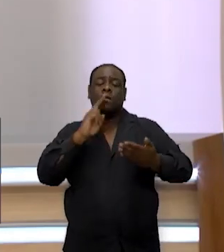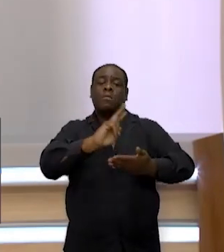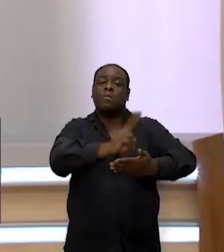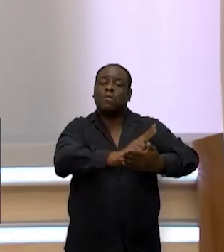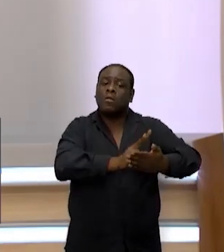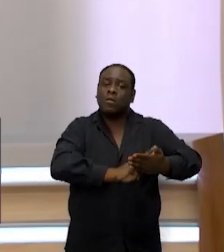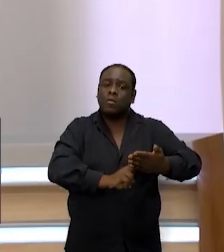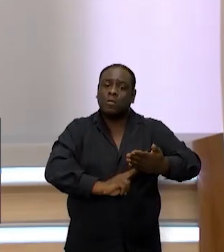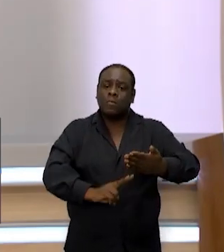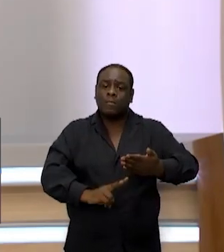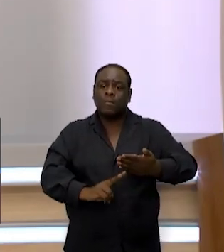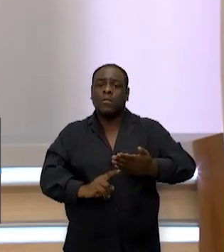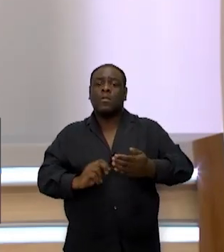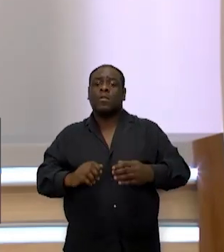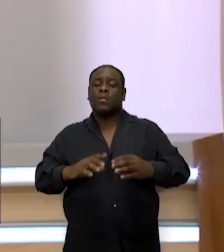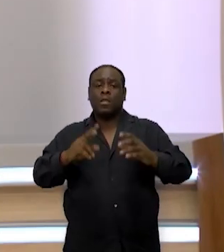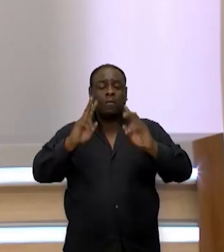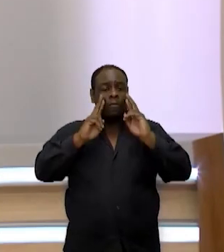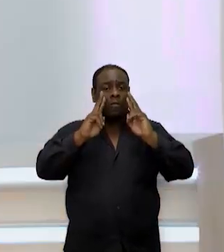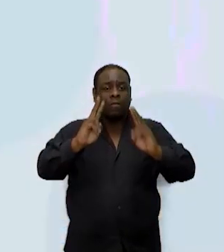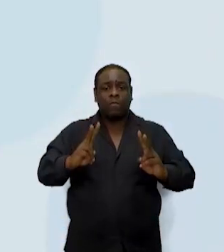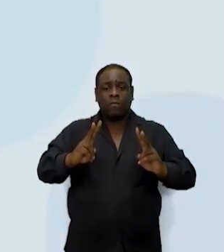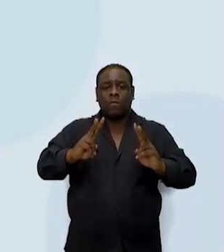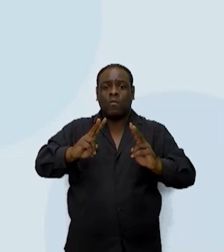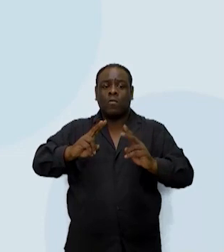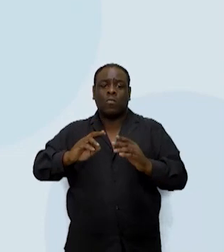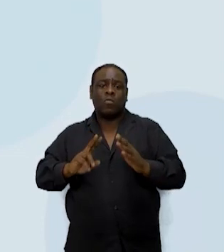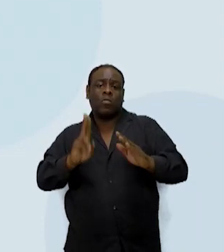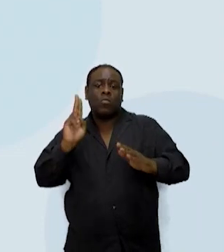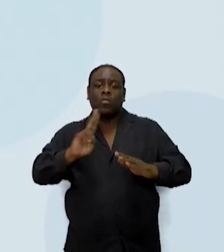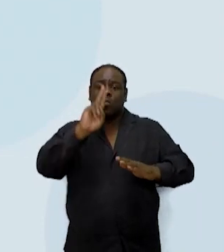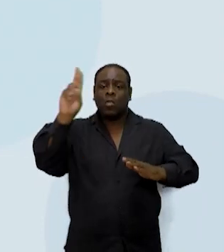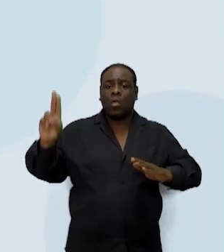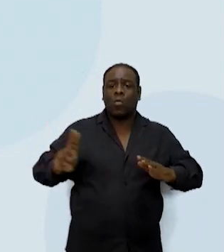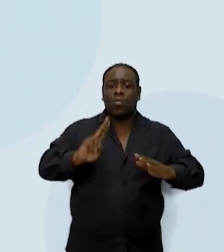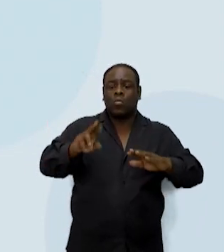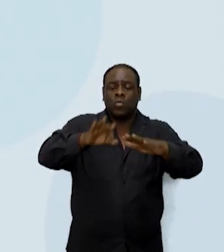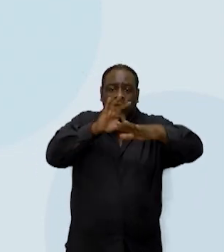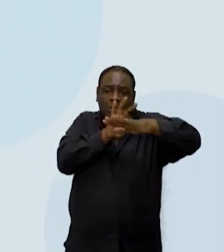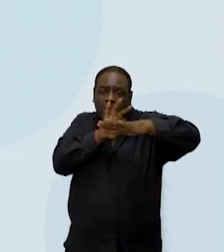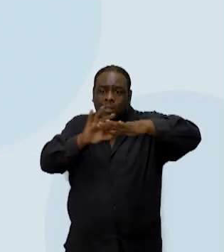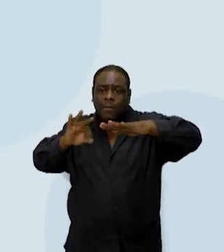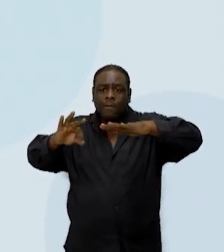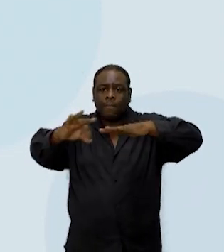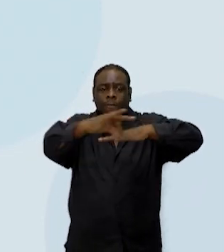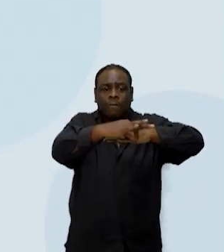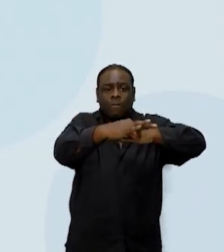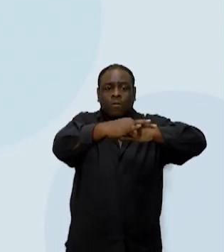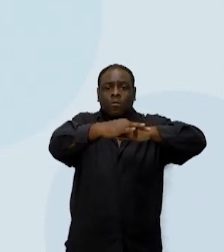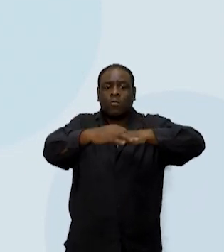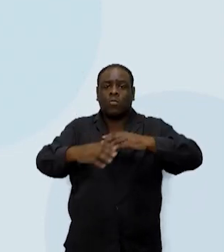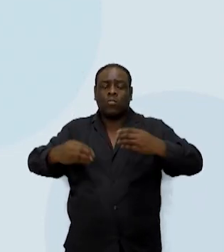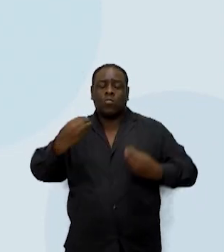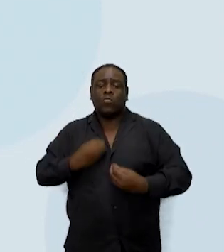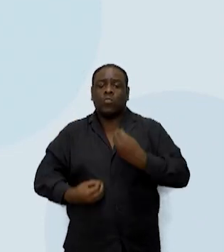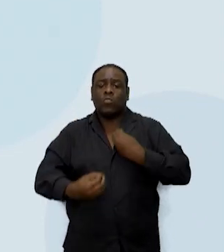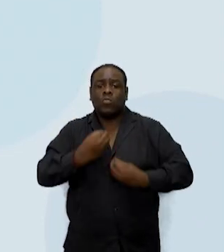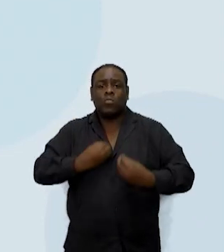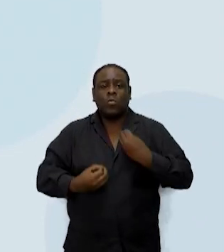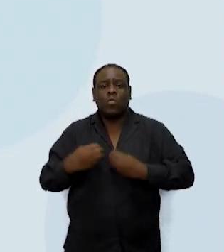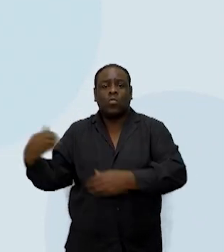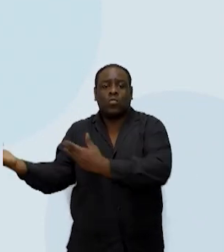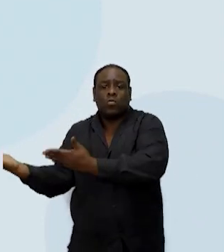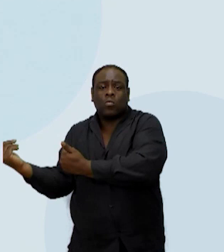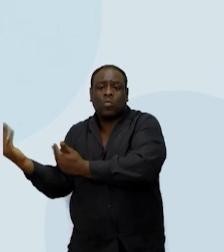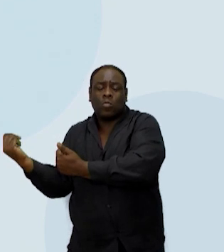Leitura e análise de texto, mau uso nas redes sociais, agrava sinais depressivos nos jovens.